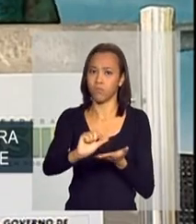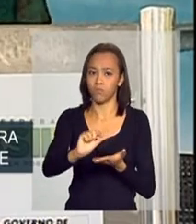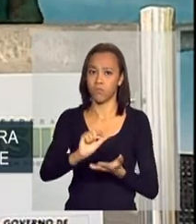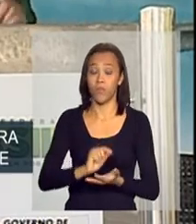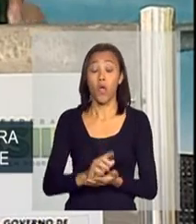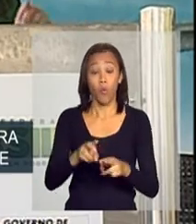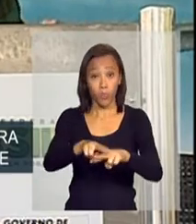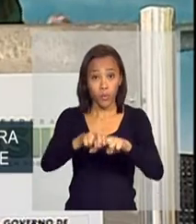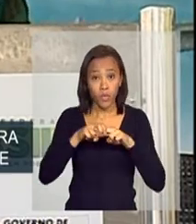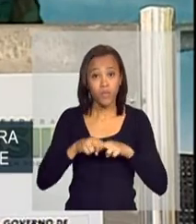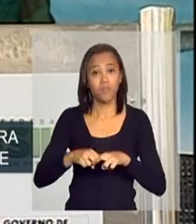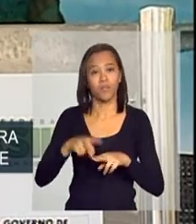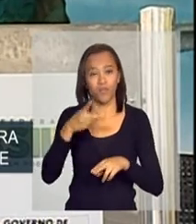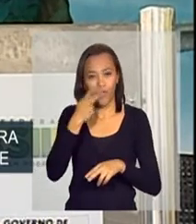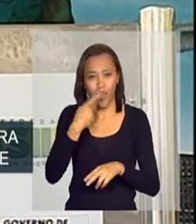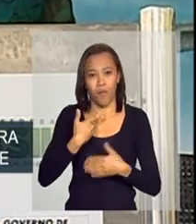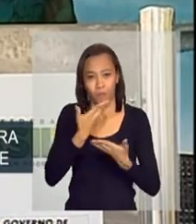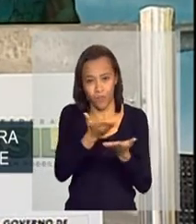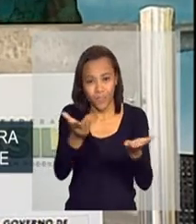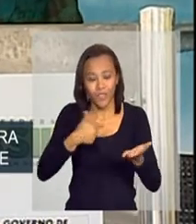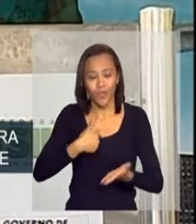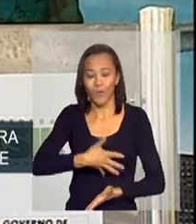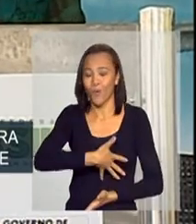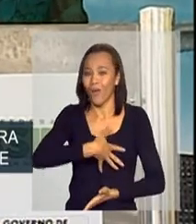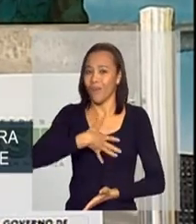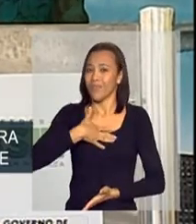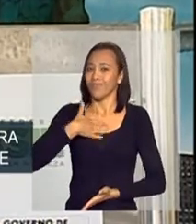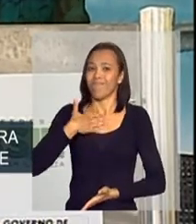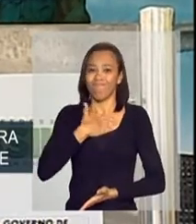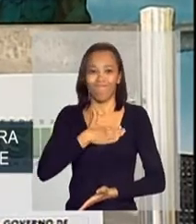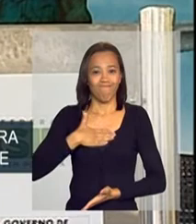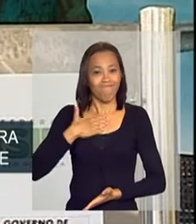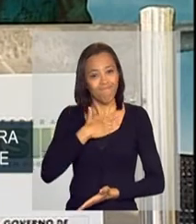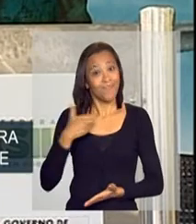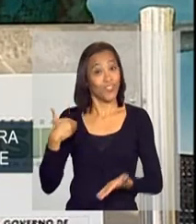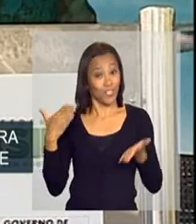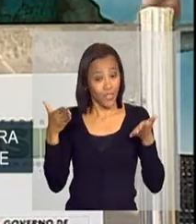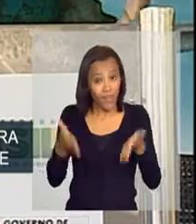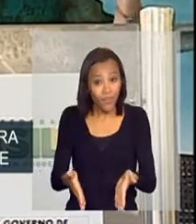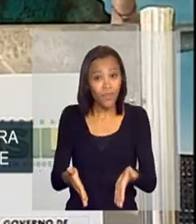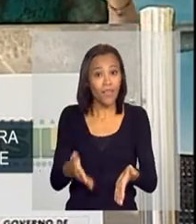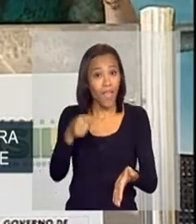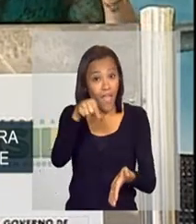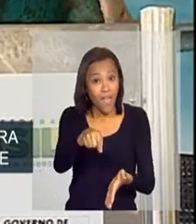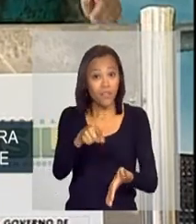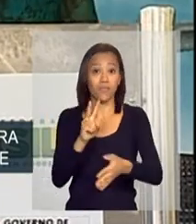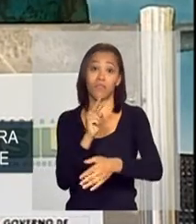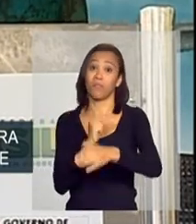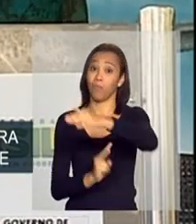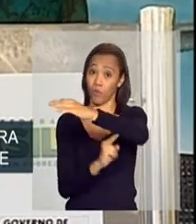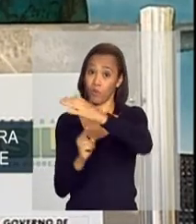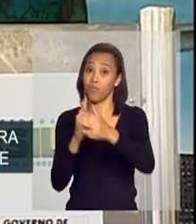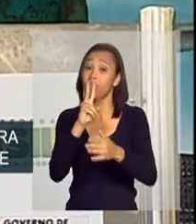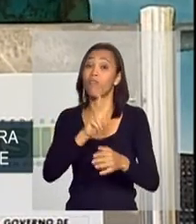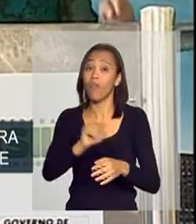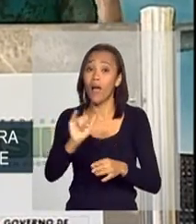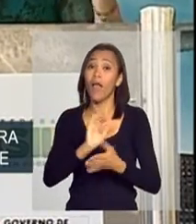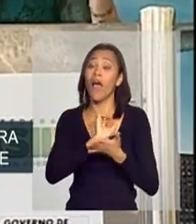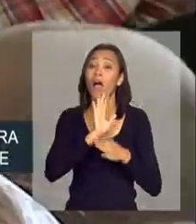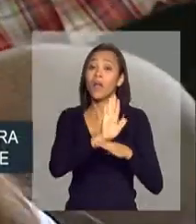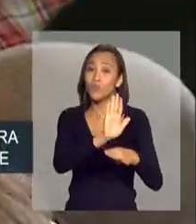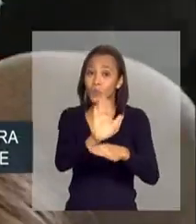vocês que eu estou muito orgulhosa de estar aqui. Essa ponte vai facilitar também